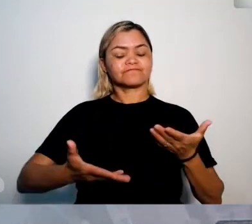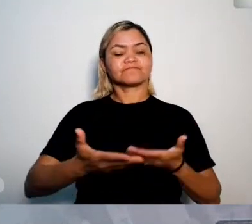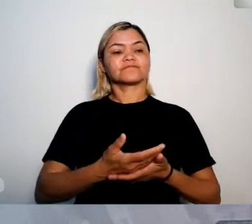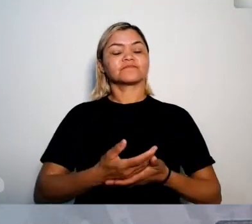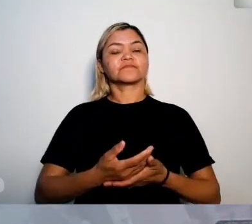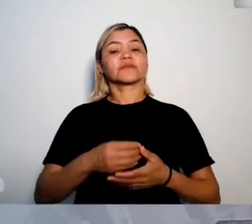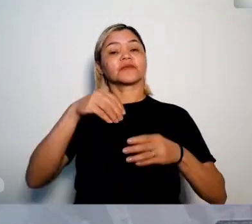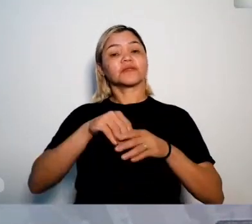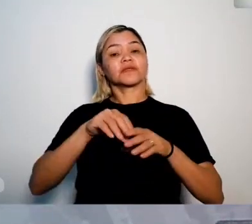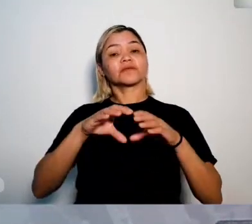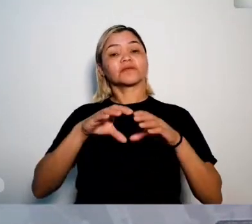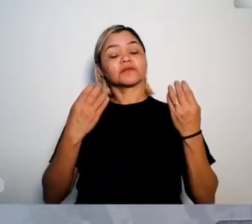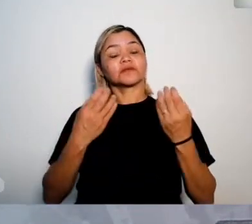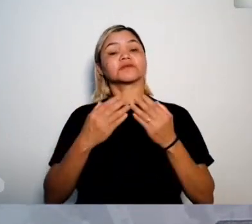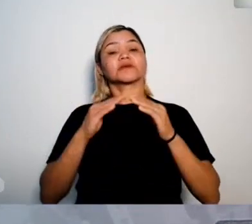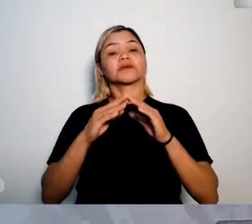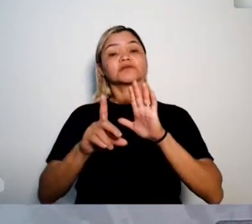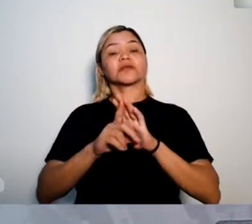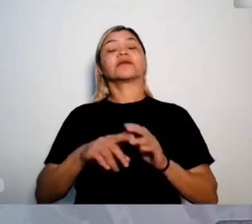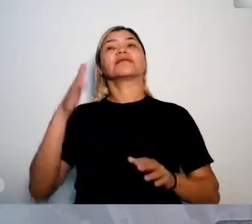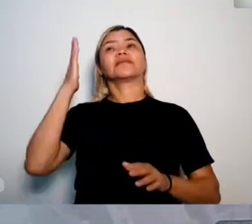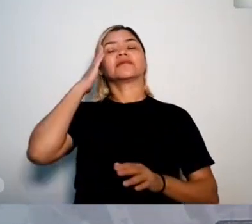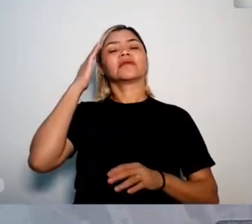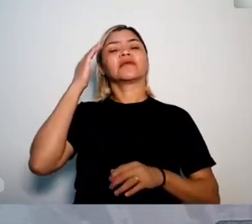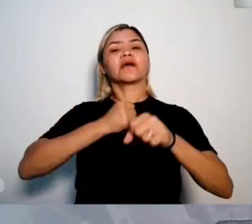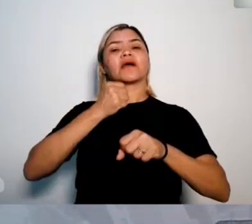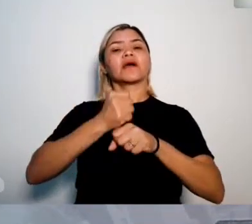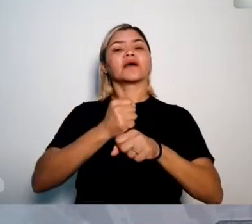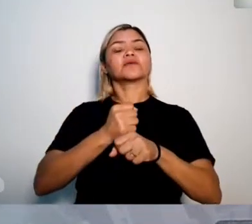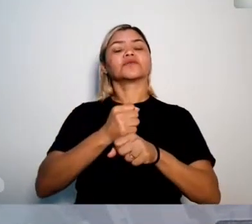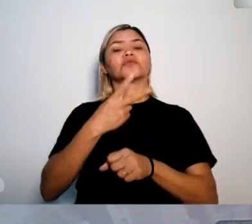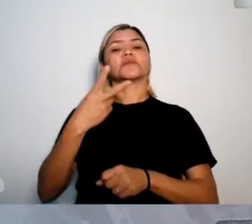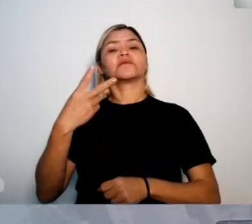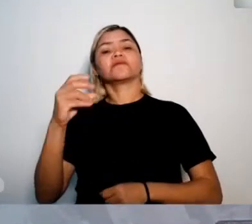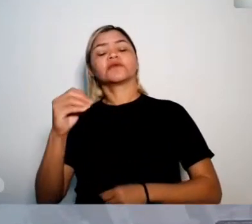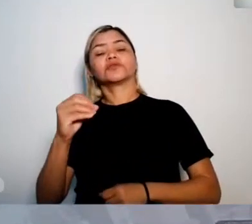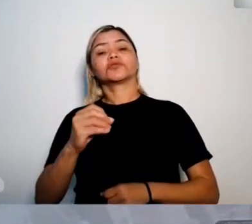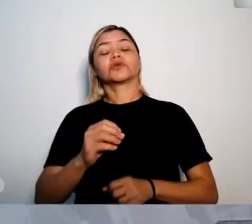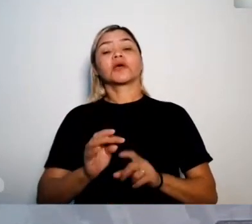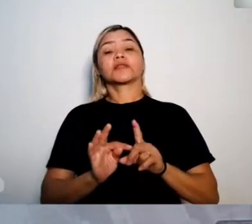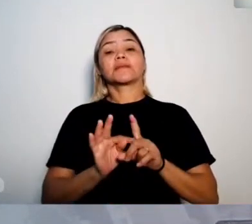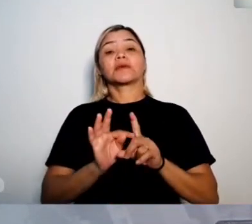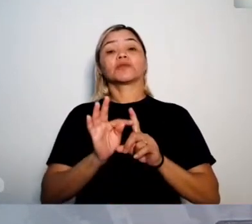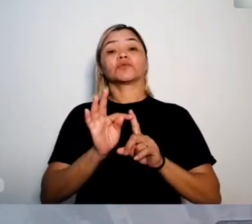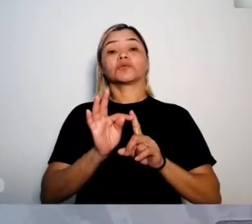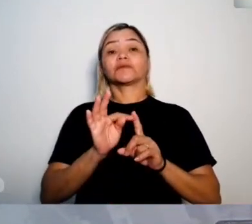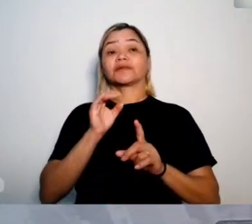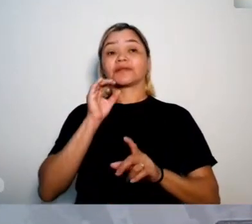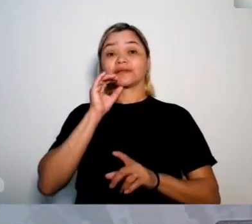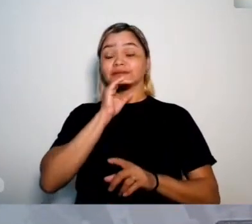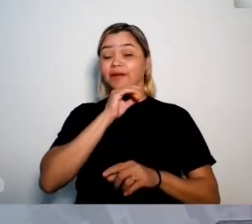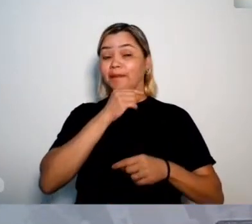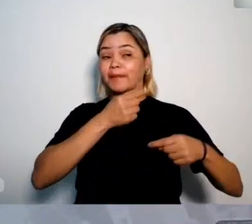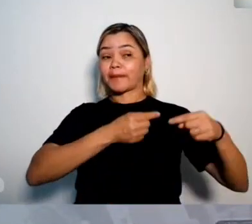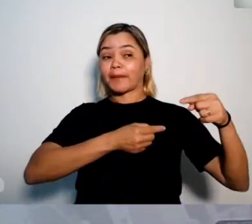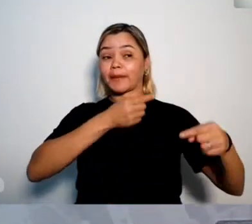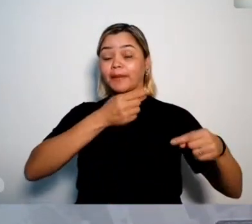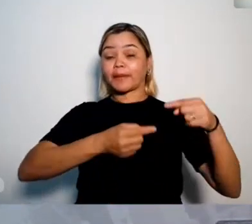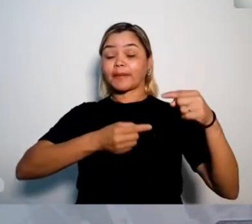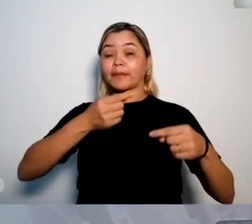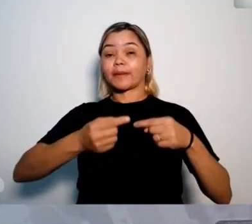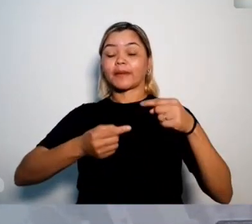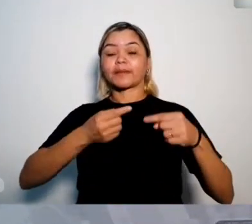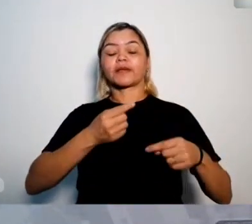gente possa entender que o ano que vem é um ano onde a temperatura estará muito elevada, muitas discussões por conta do